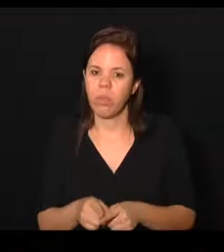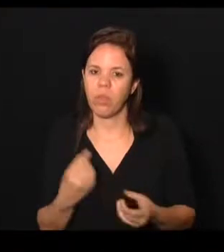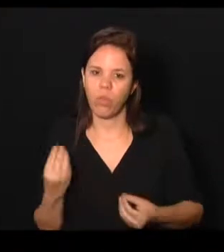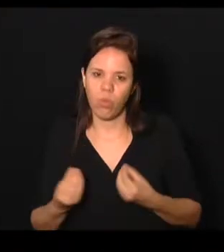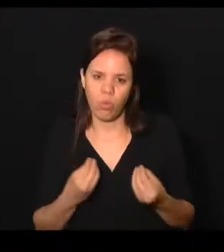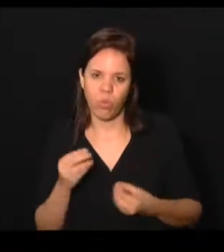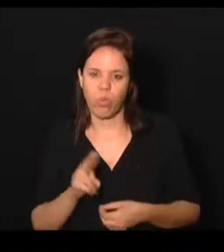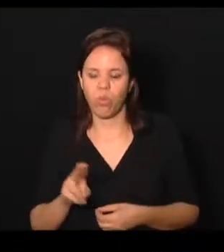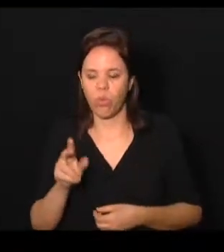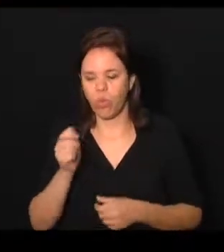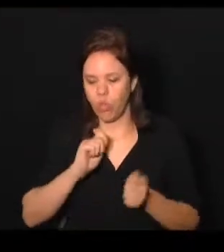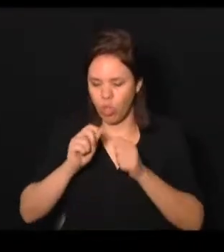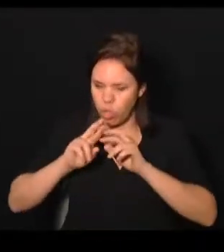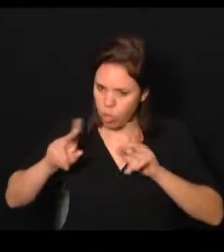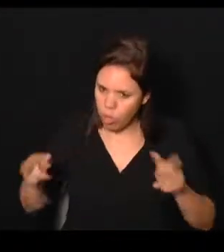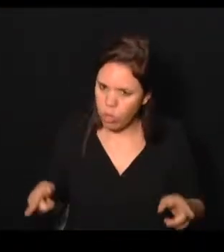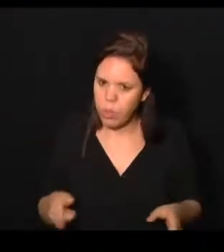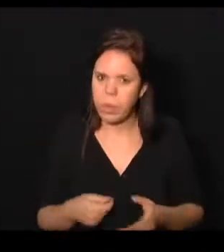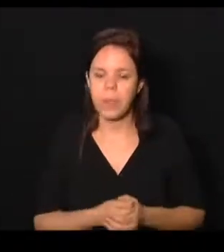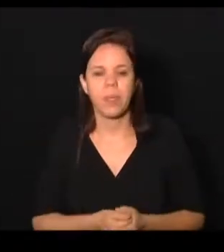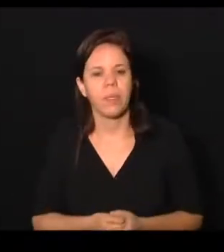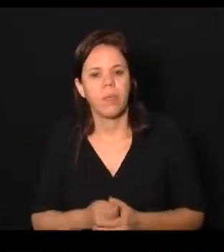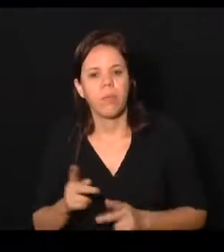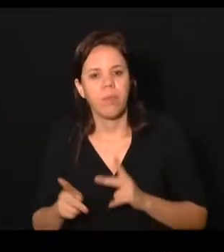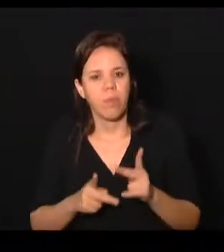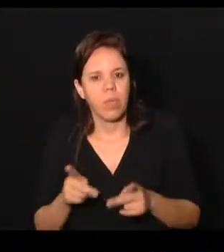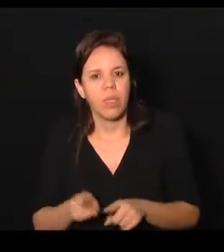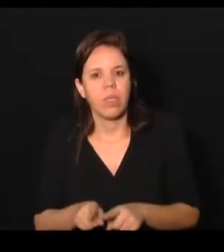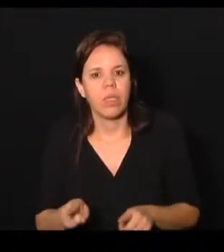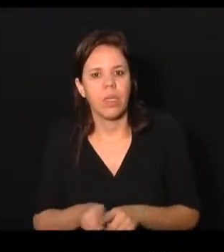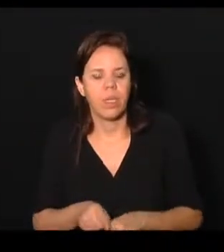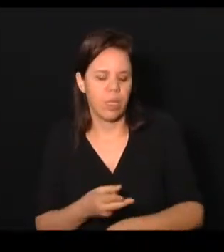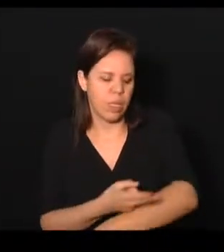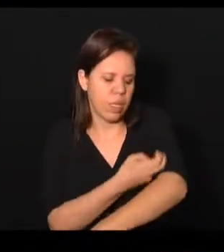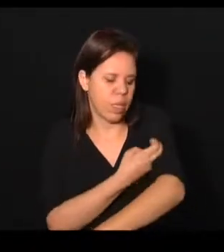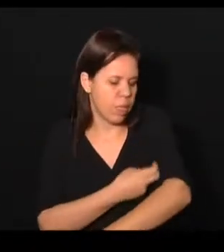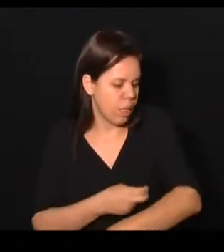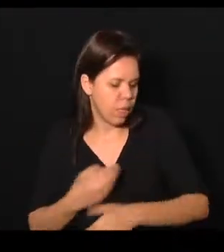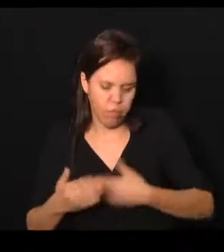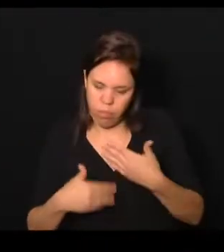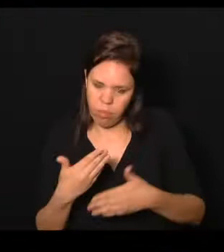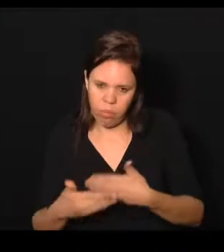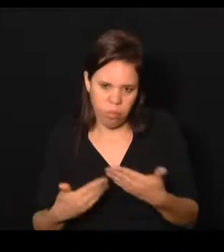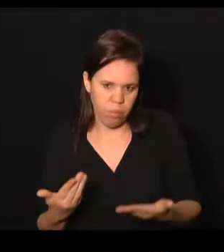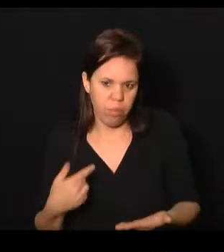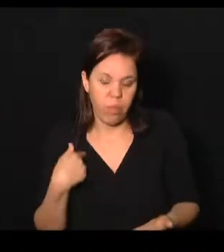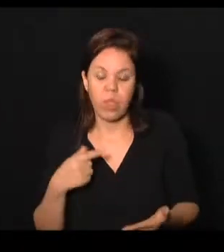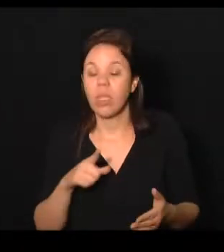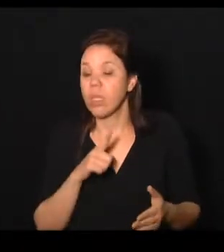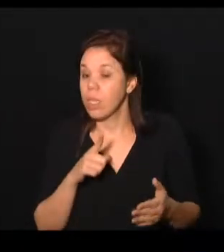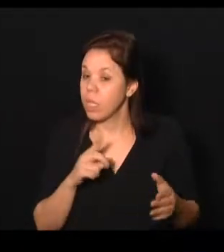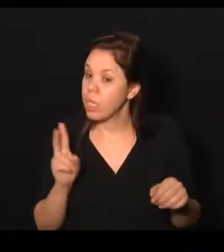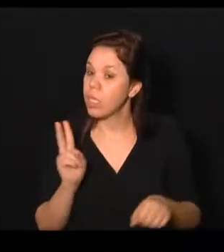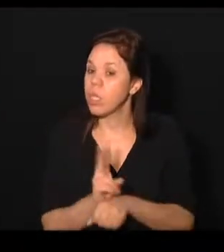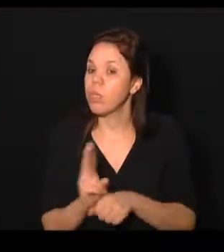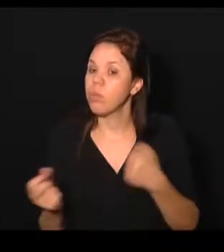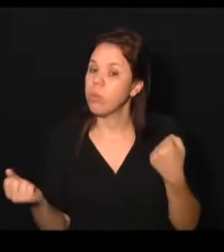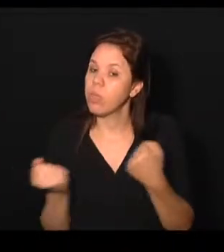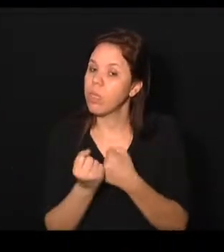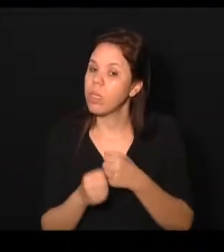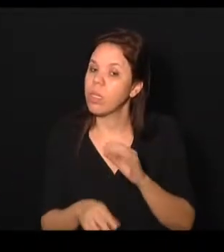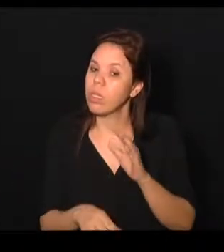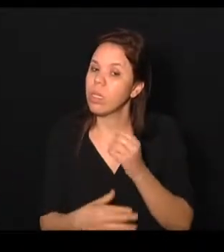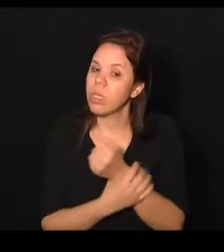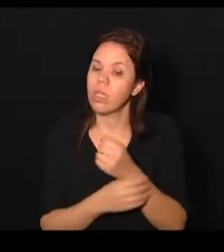para o usuário de drogas, assim como para a questão da tatuagem, e assim vai. Então, a gente se baseia sempre em dado